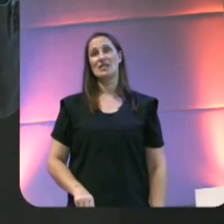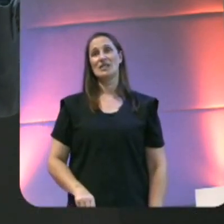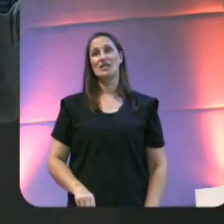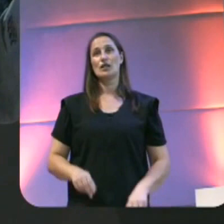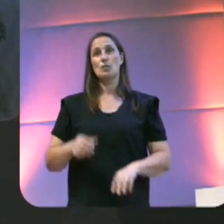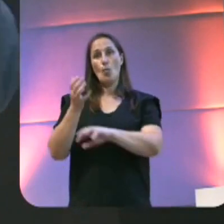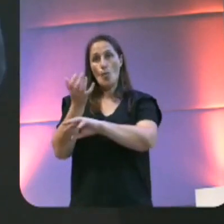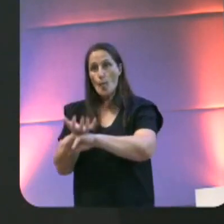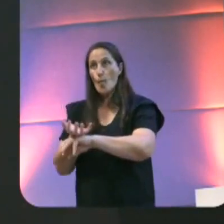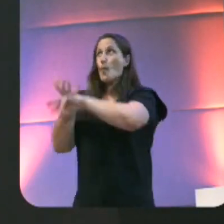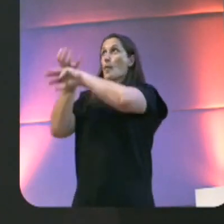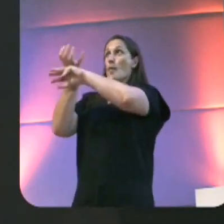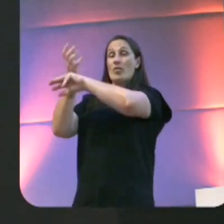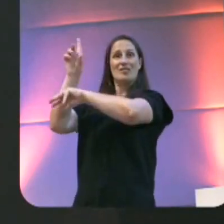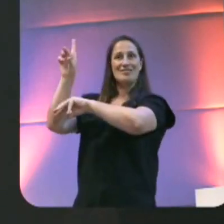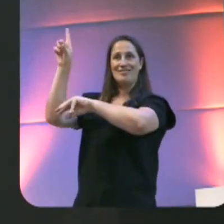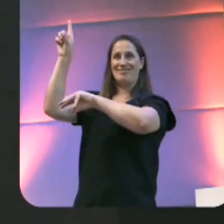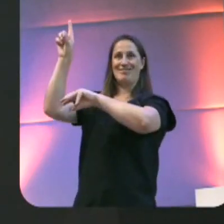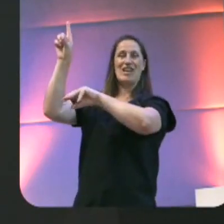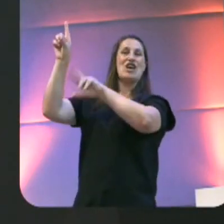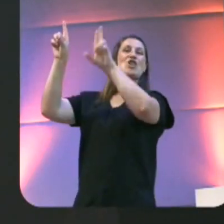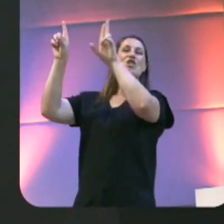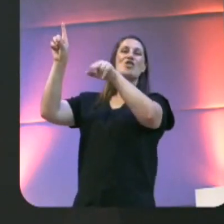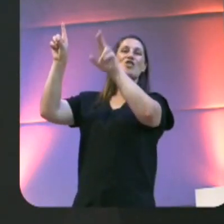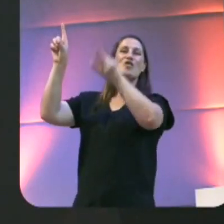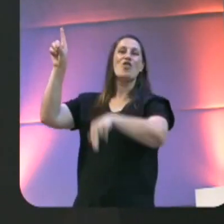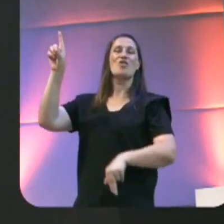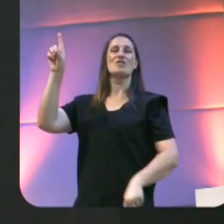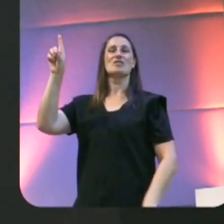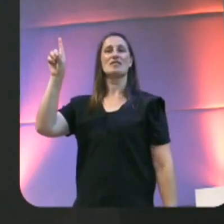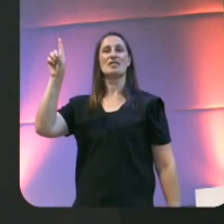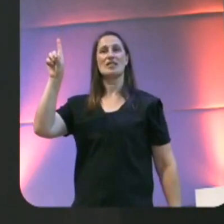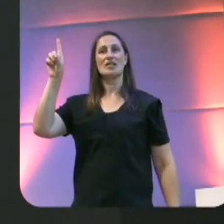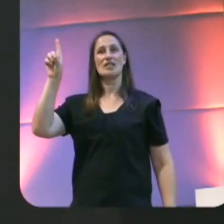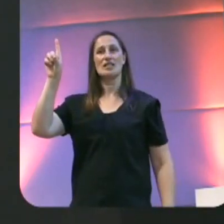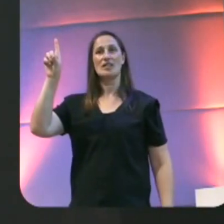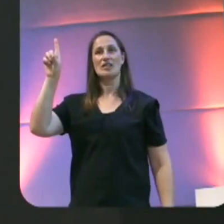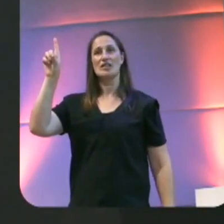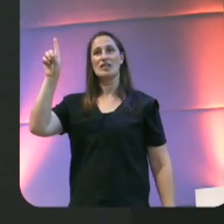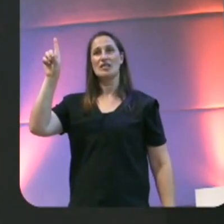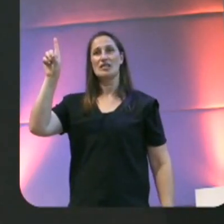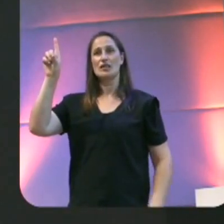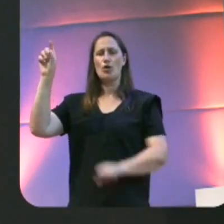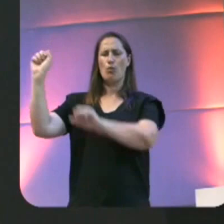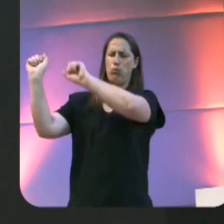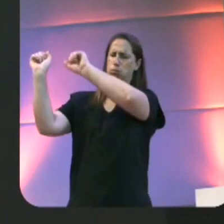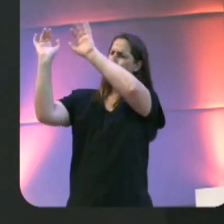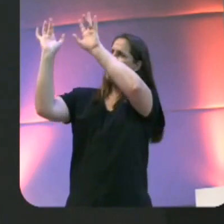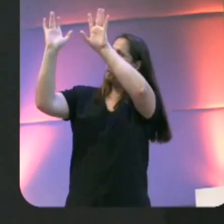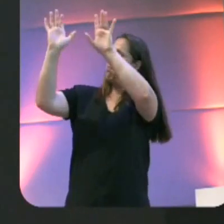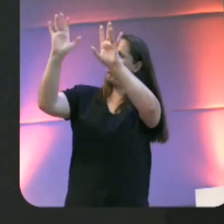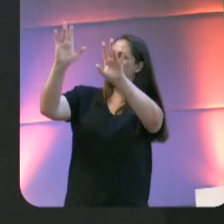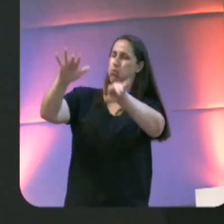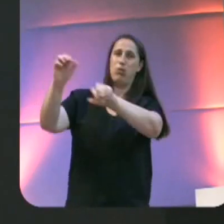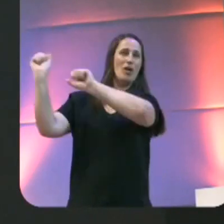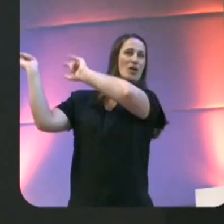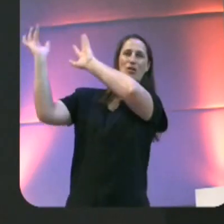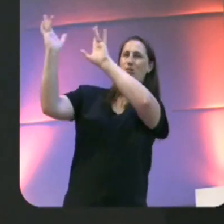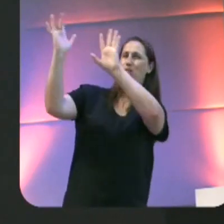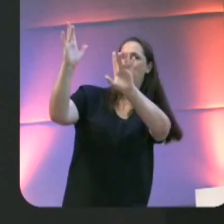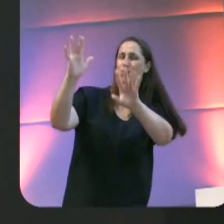Ele é infinito. Mas sabe, se o seu reservatório tiver